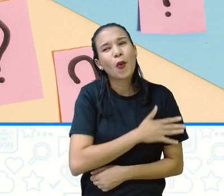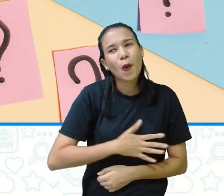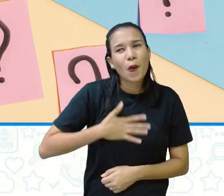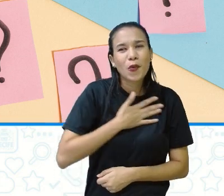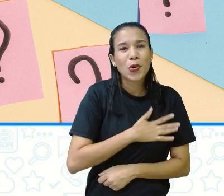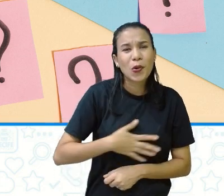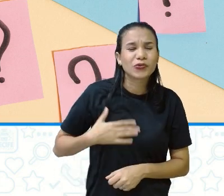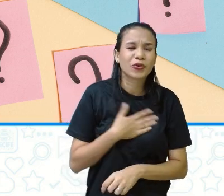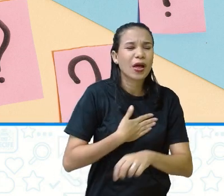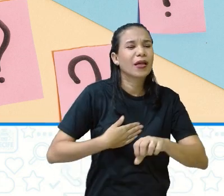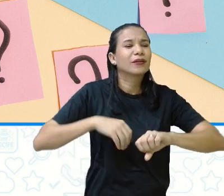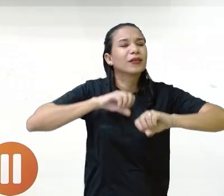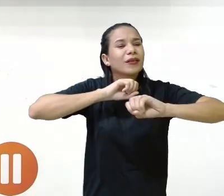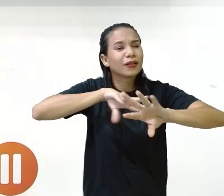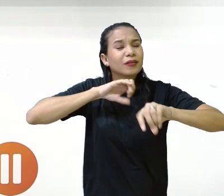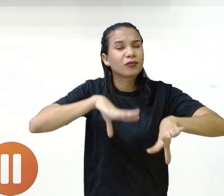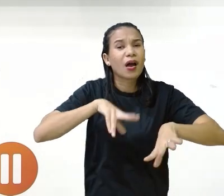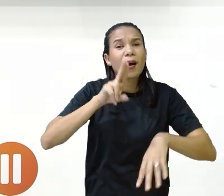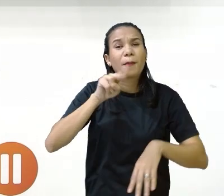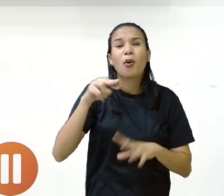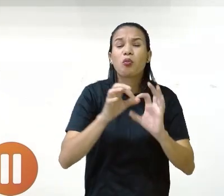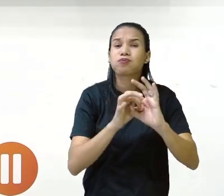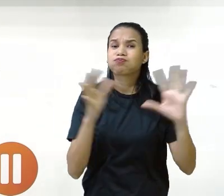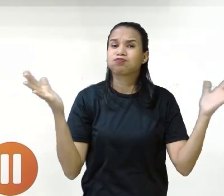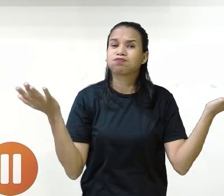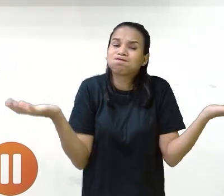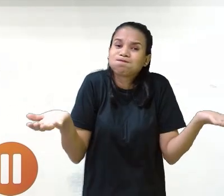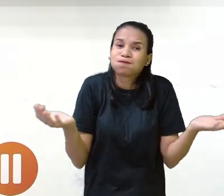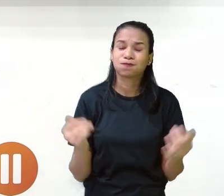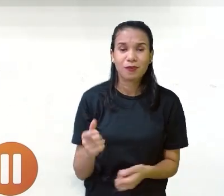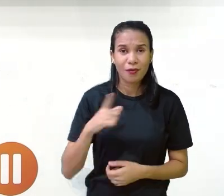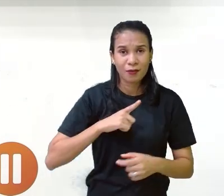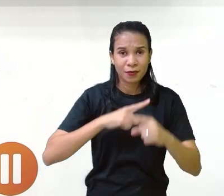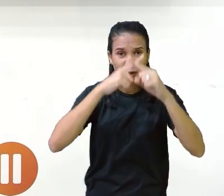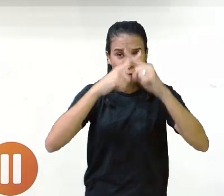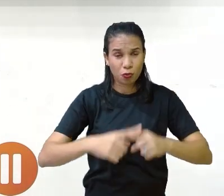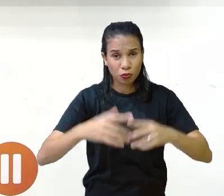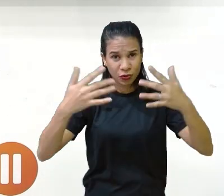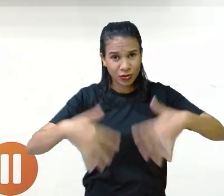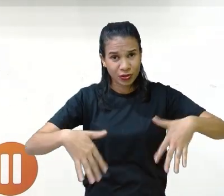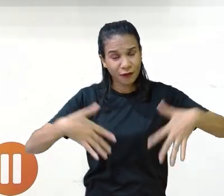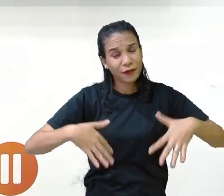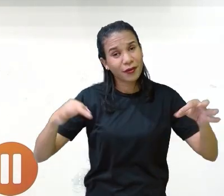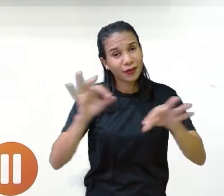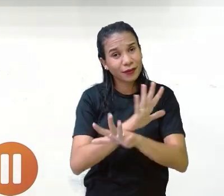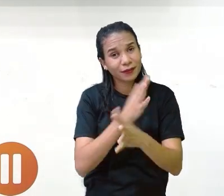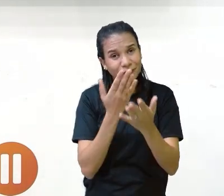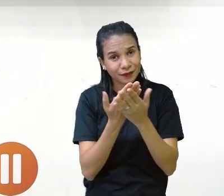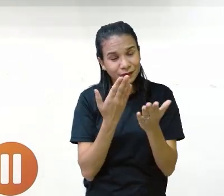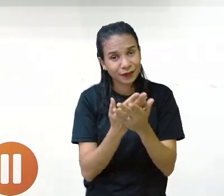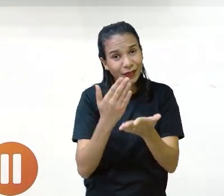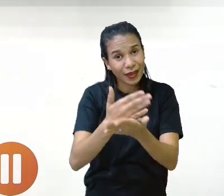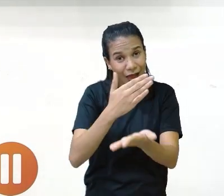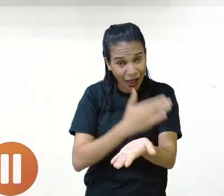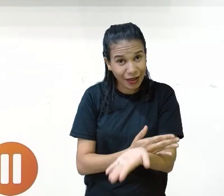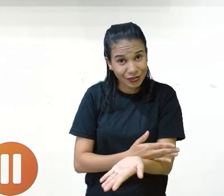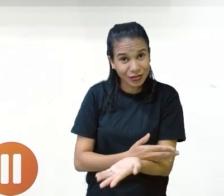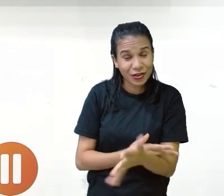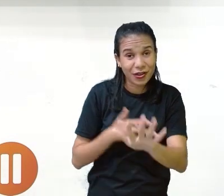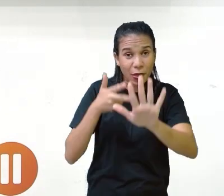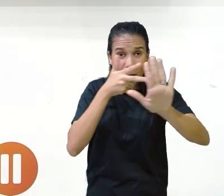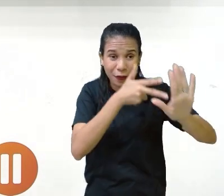de ficar aqui com vocês, mas nunca deixam. Eu vou deixar o desafio e vou sair, tá? Antes que Vanessinha,